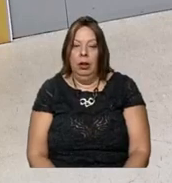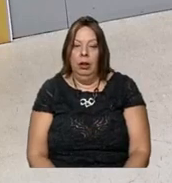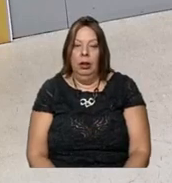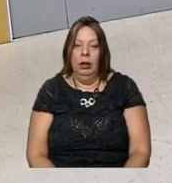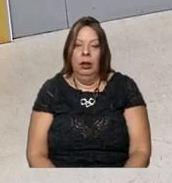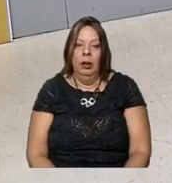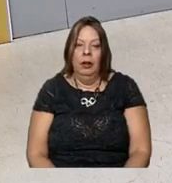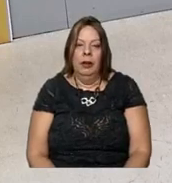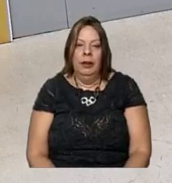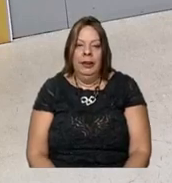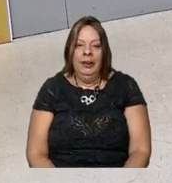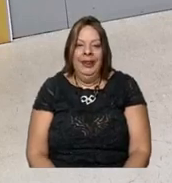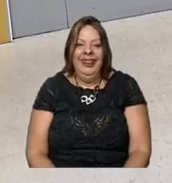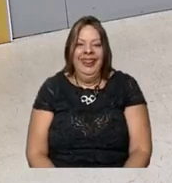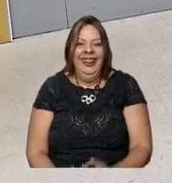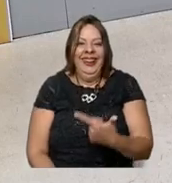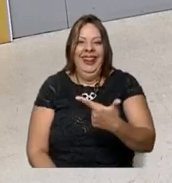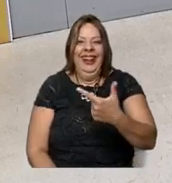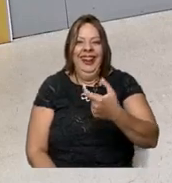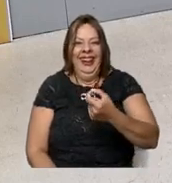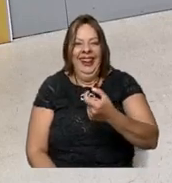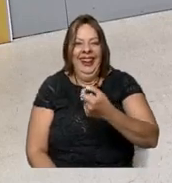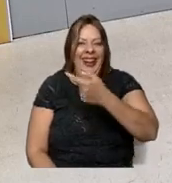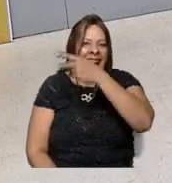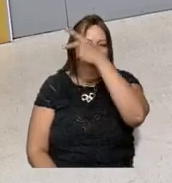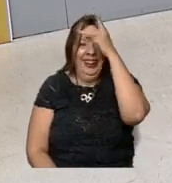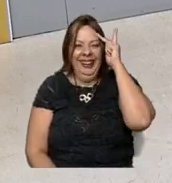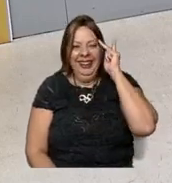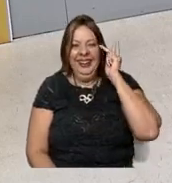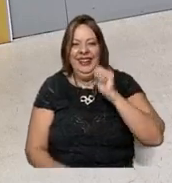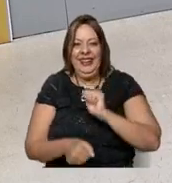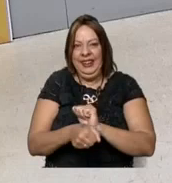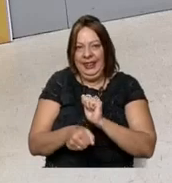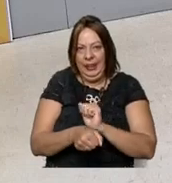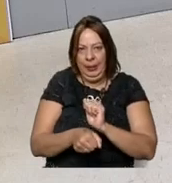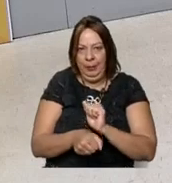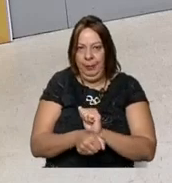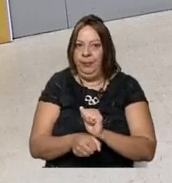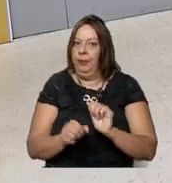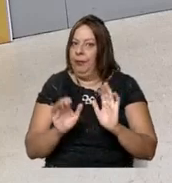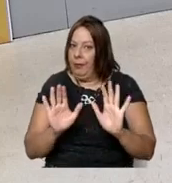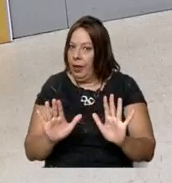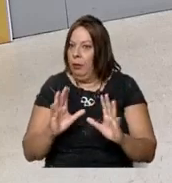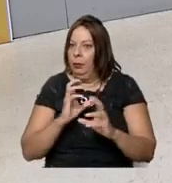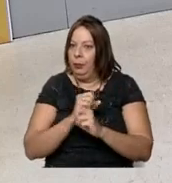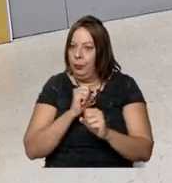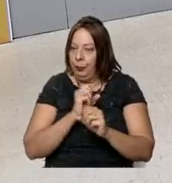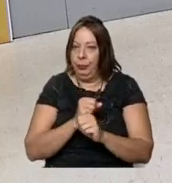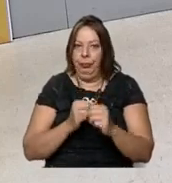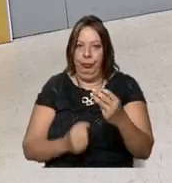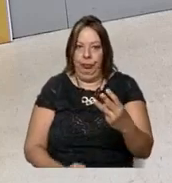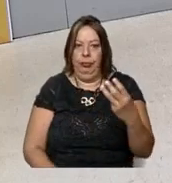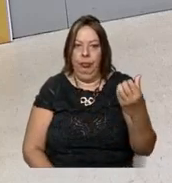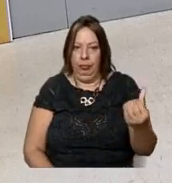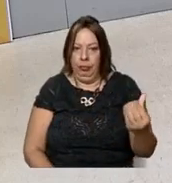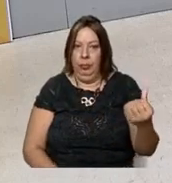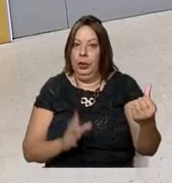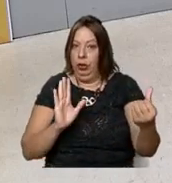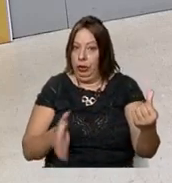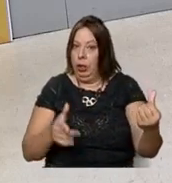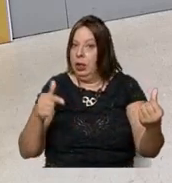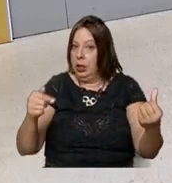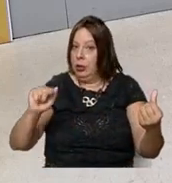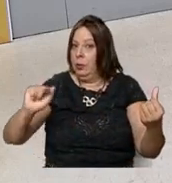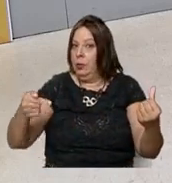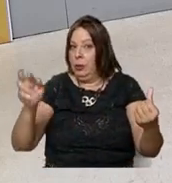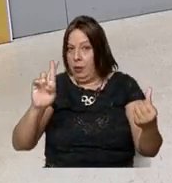são 20 possibilidades de contemplados, 20 títulos esperando, 36 bolinhas já chamadas, são 7 mil reais